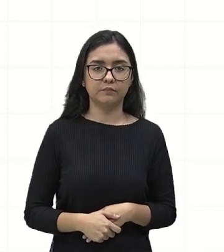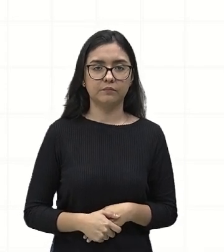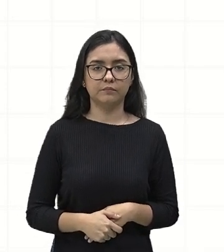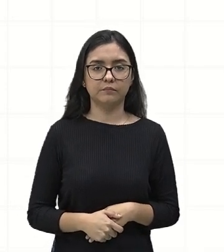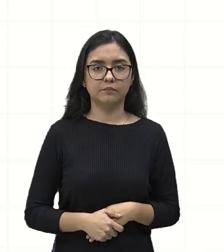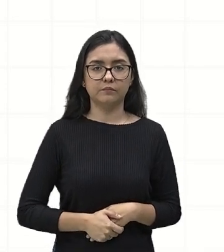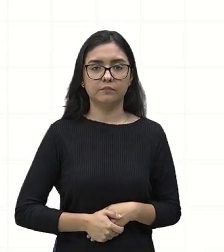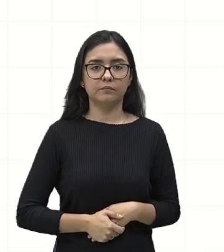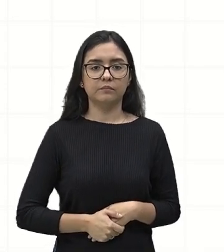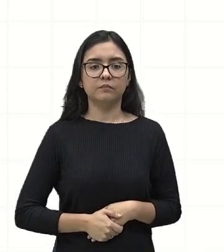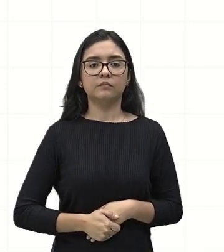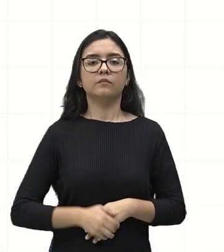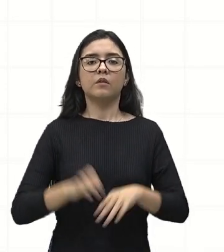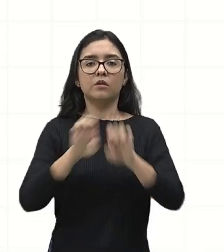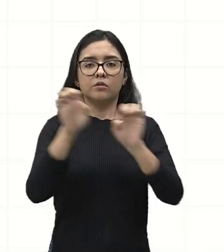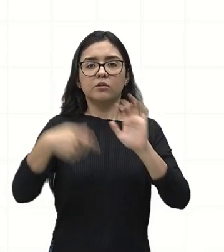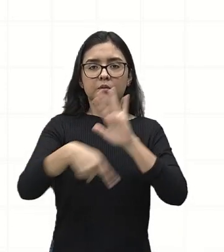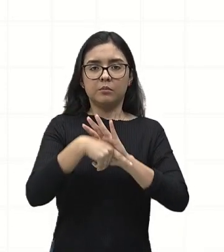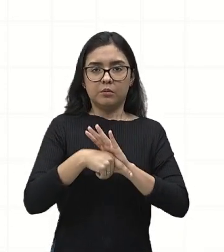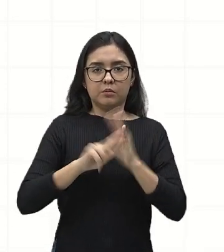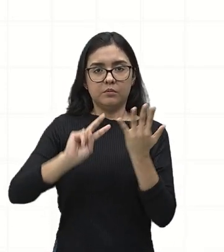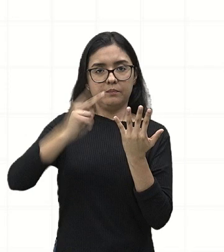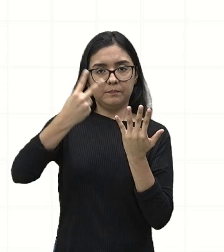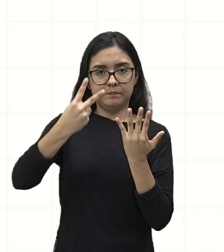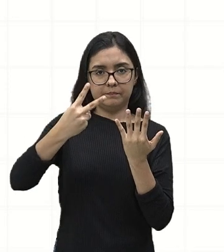Elementos da potenciação.